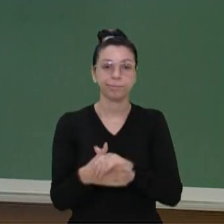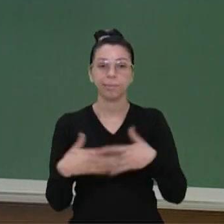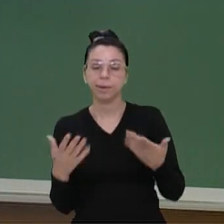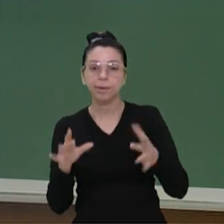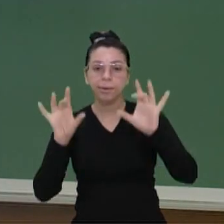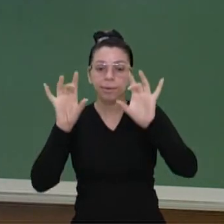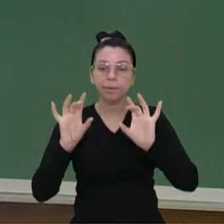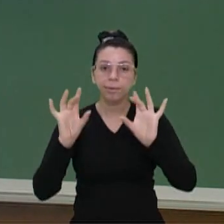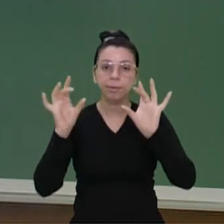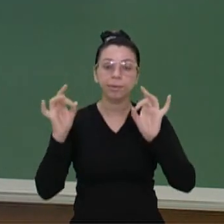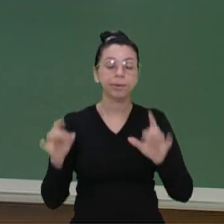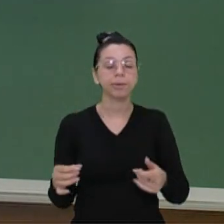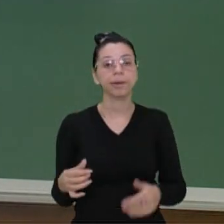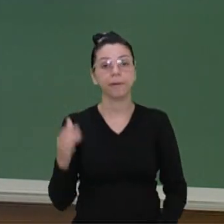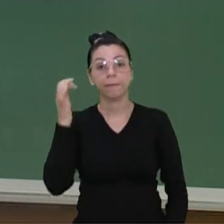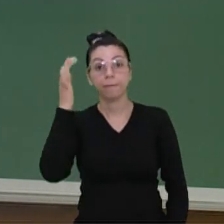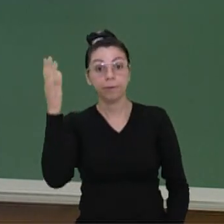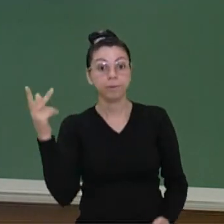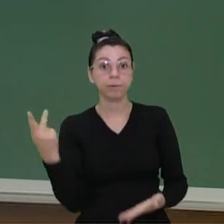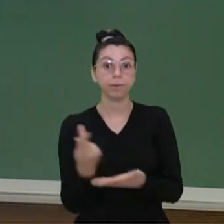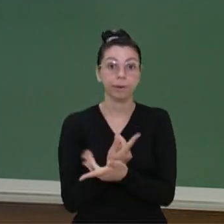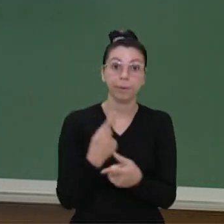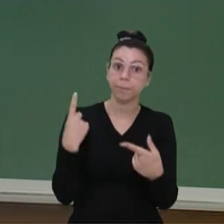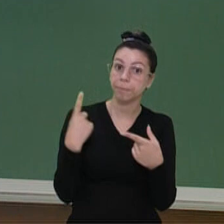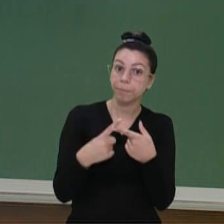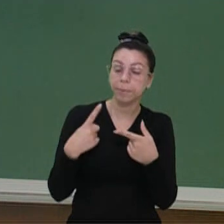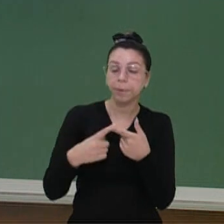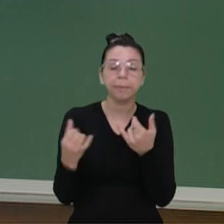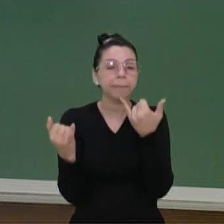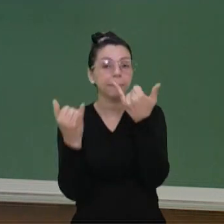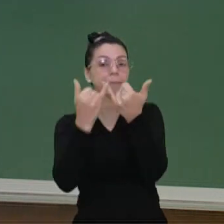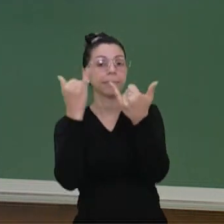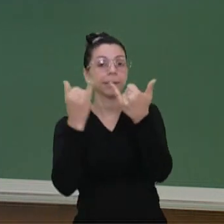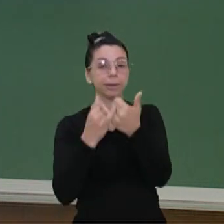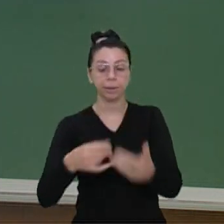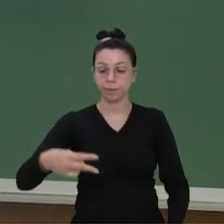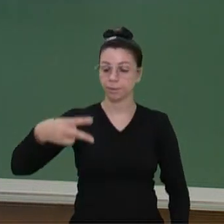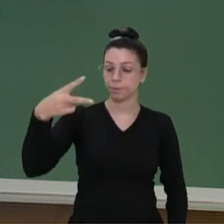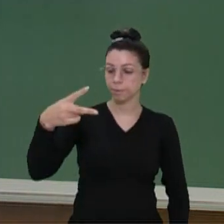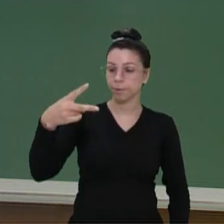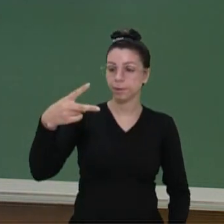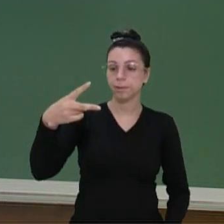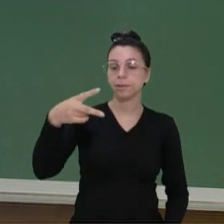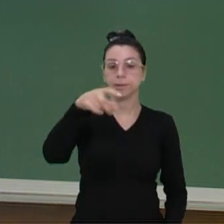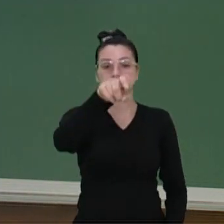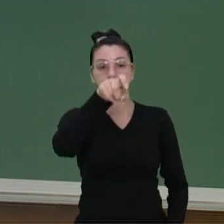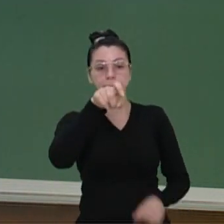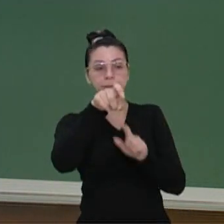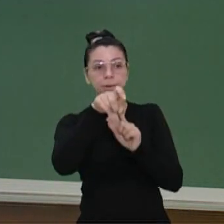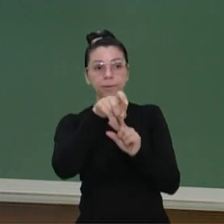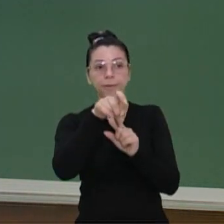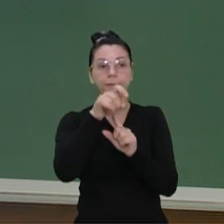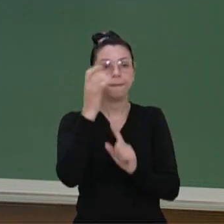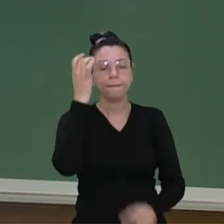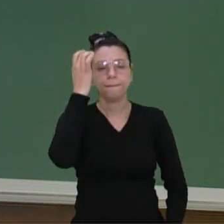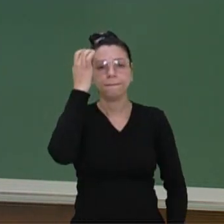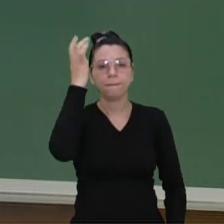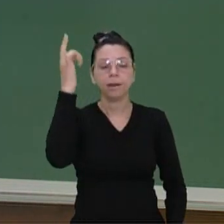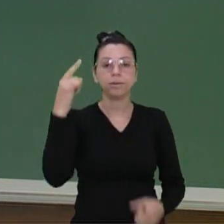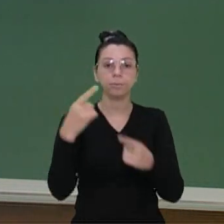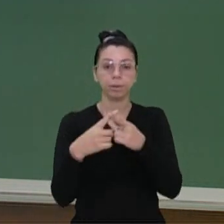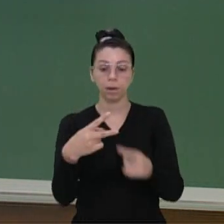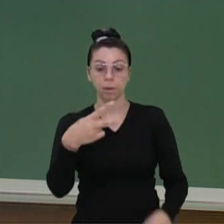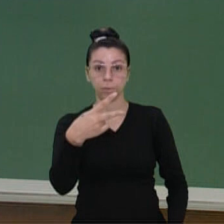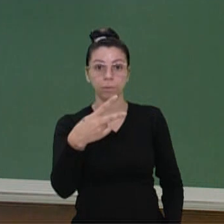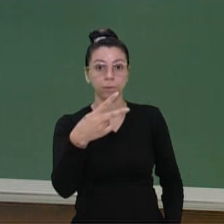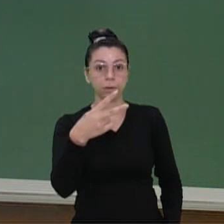mas é fácil de errar porque parece que esse 2 elevado a x que está aqui é fácil de confundir com